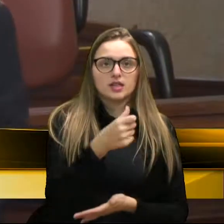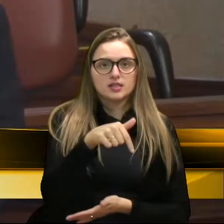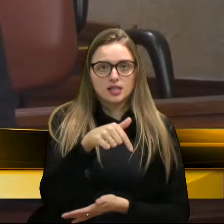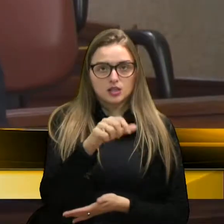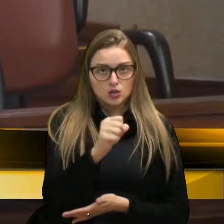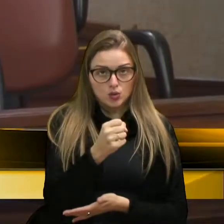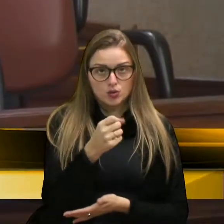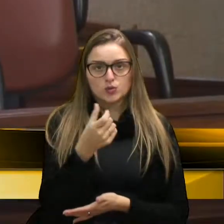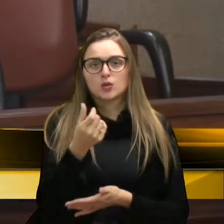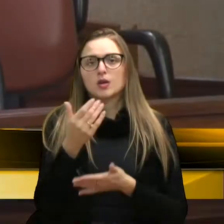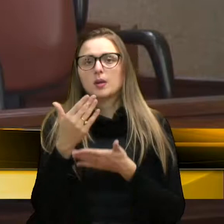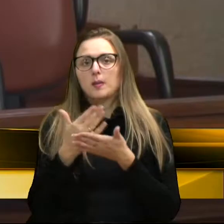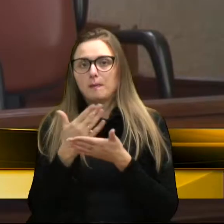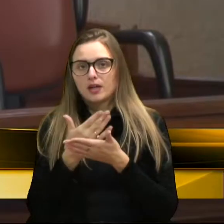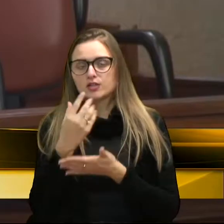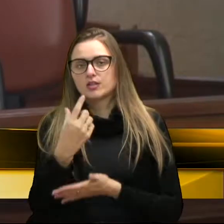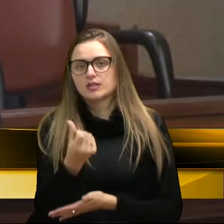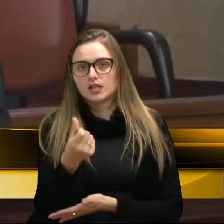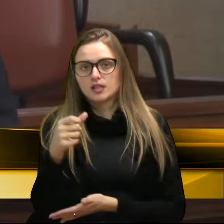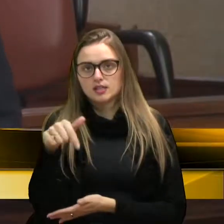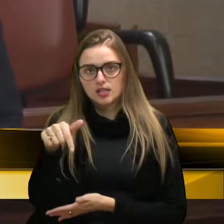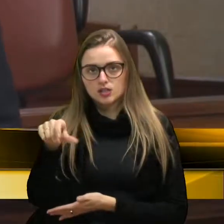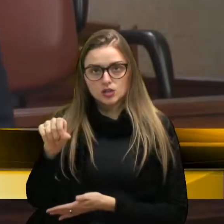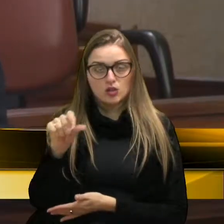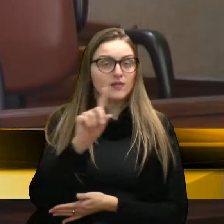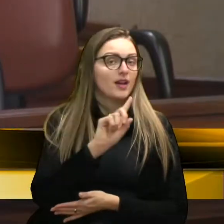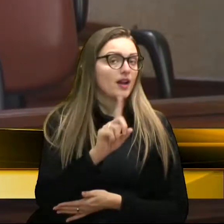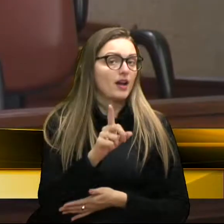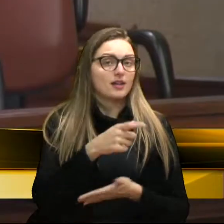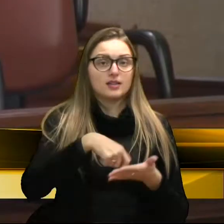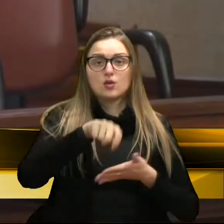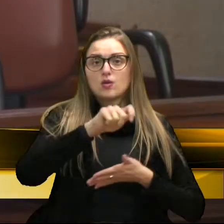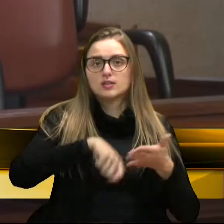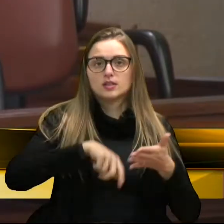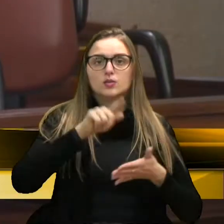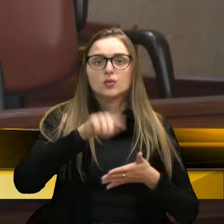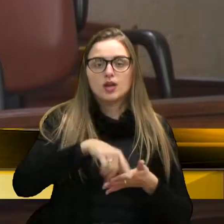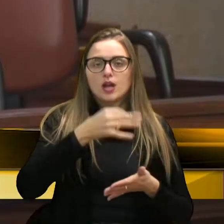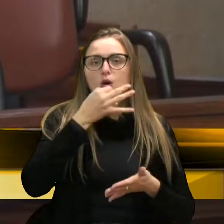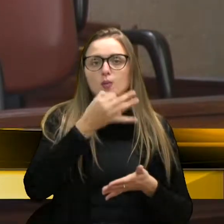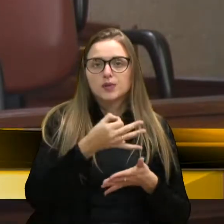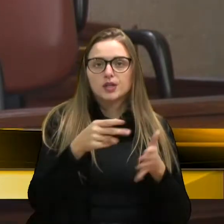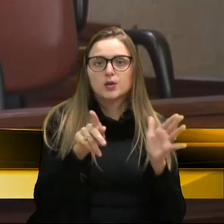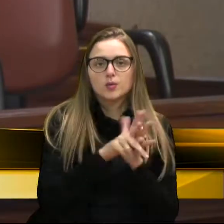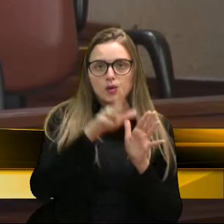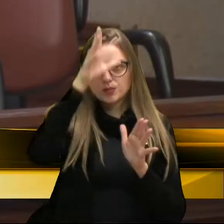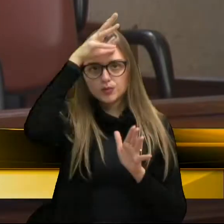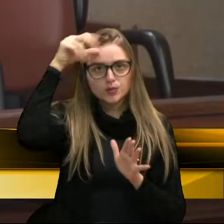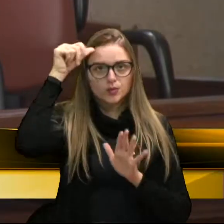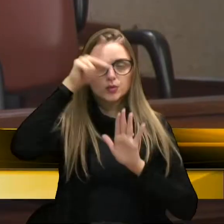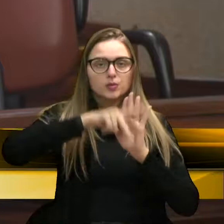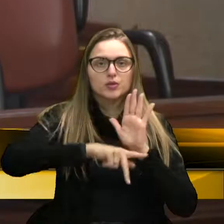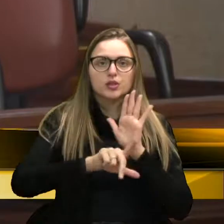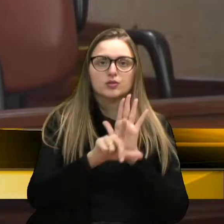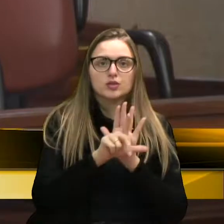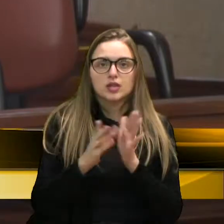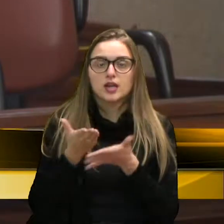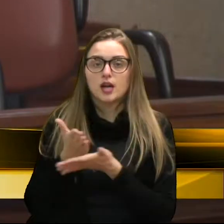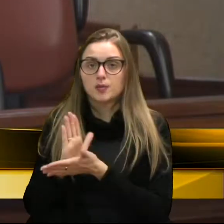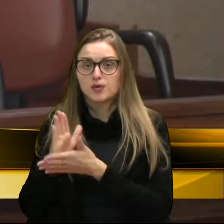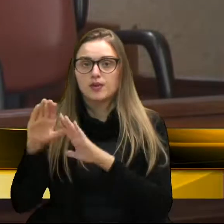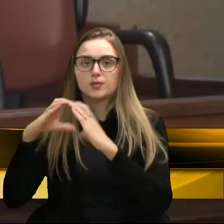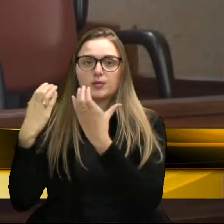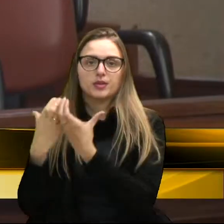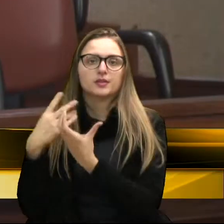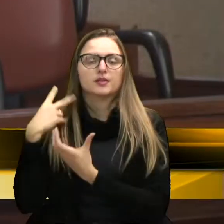que, abre aspas, o veto é a posição formal do Executivo ao projeto de lei aprovado pelo